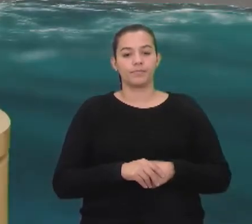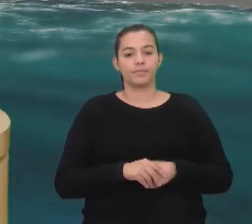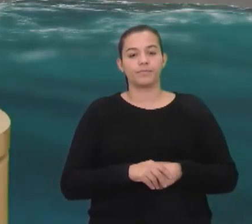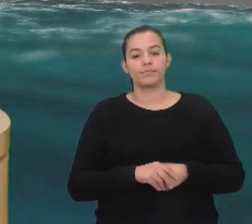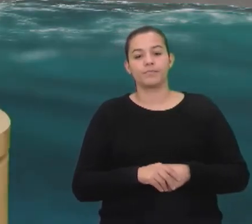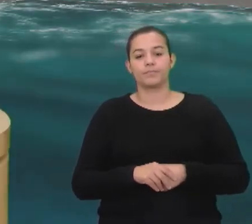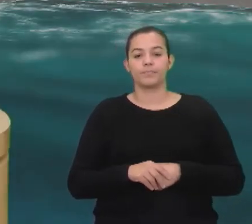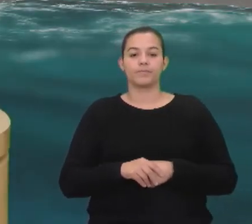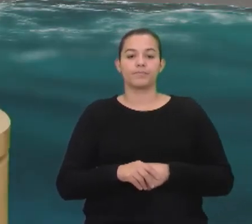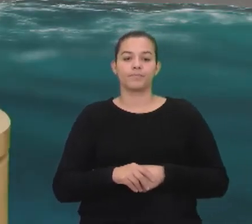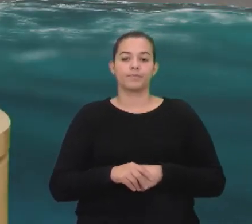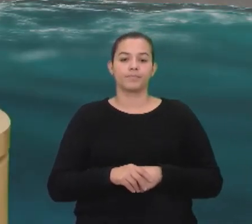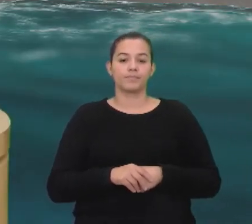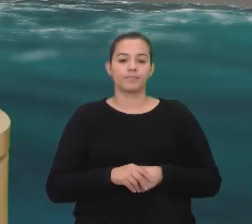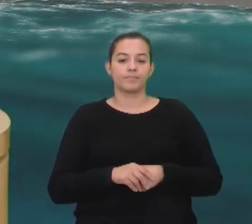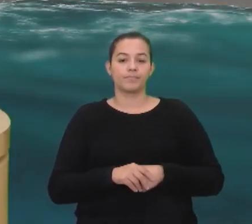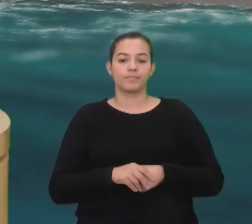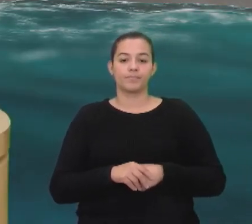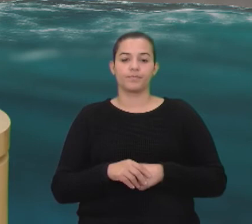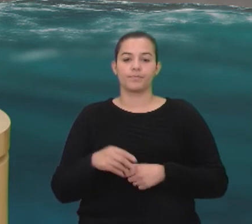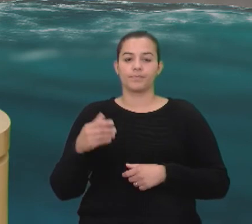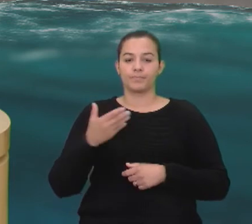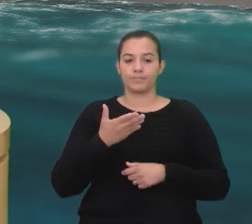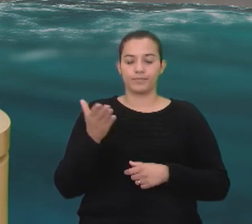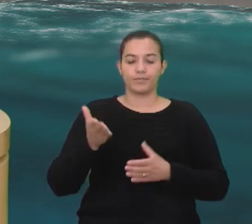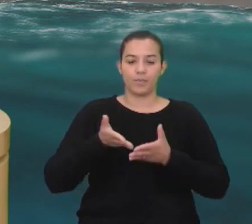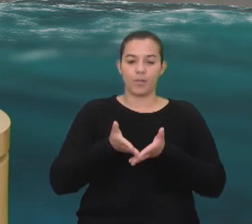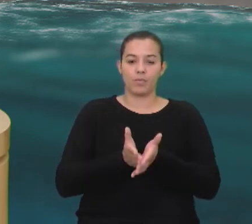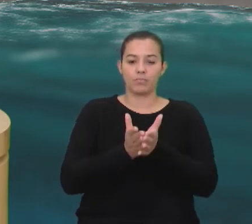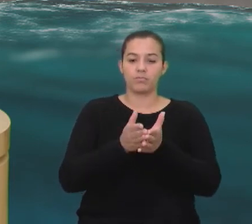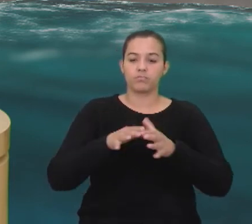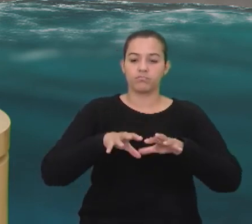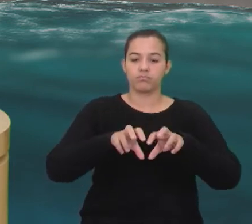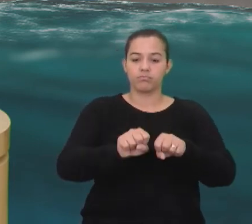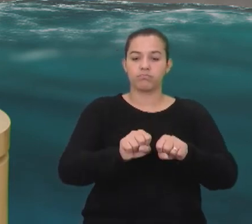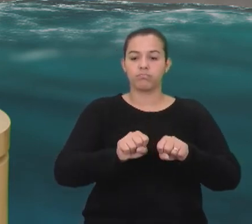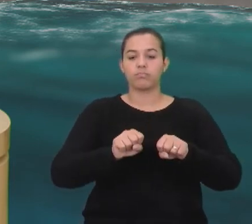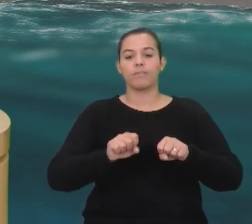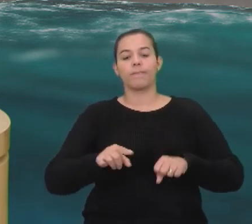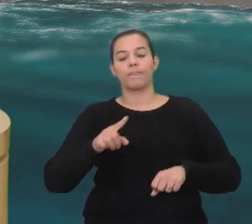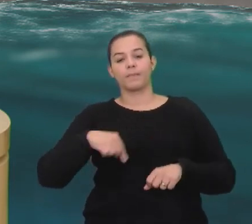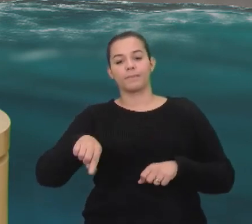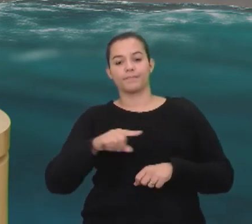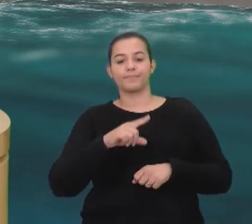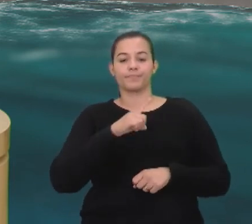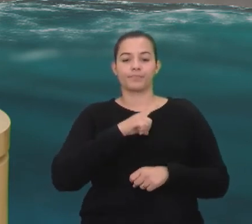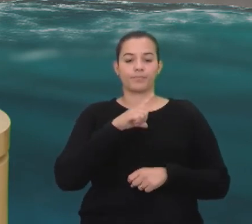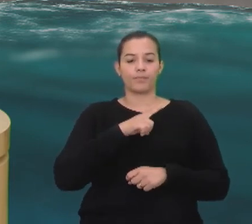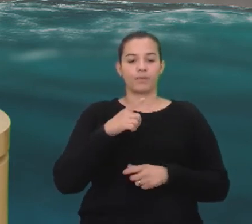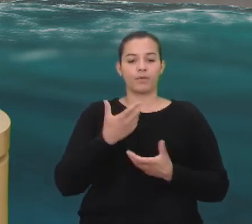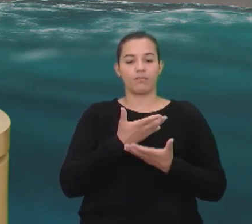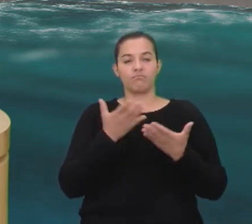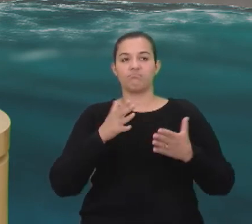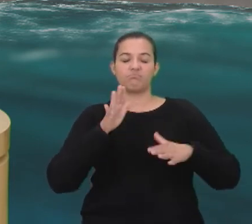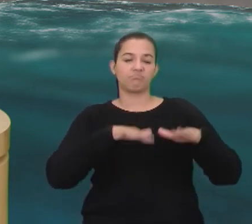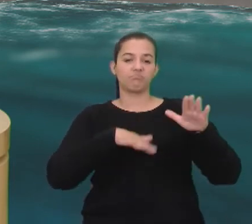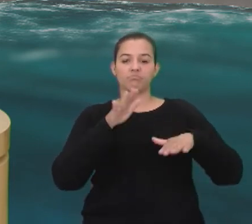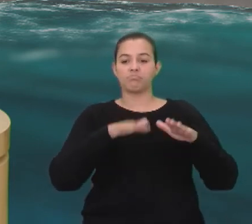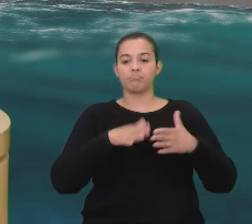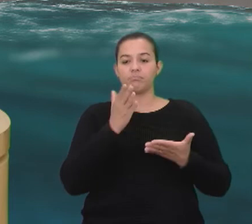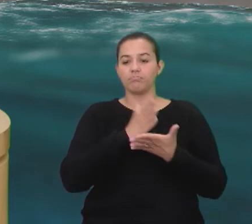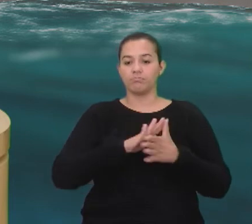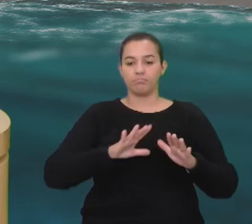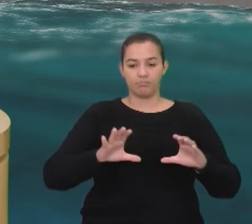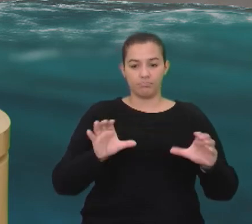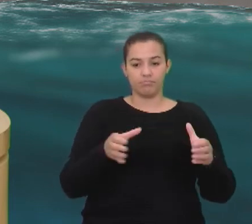mim. Então, assim, a colonialidade é esse sentimento de, mesmo não sendo mais colônia e,